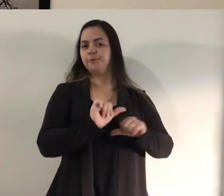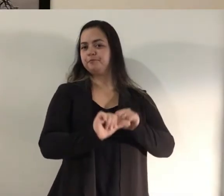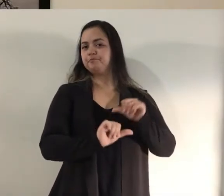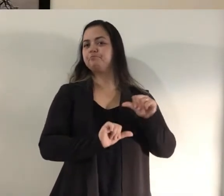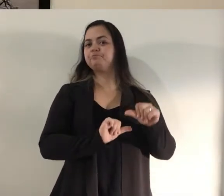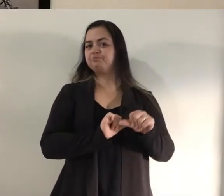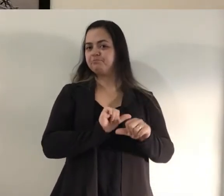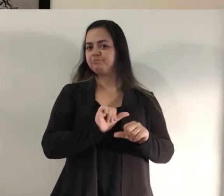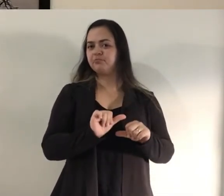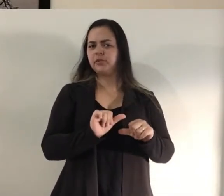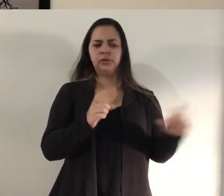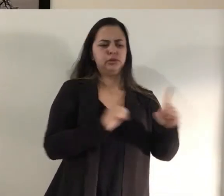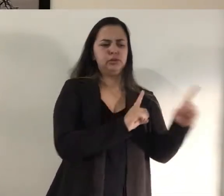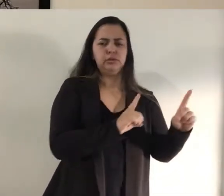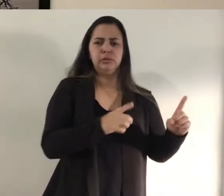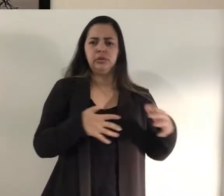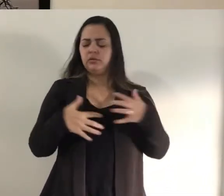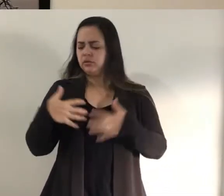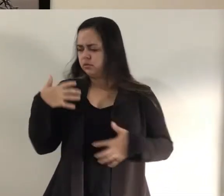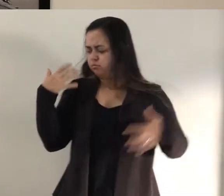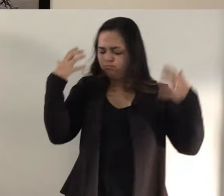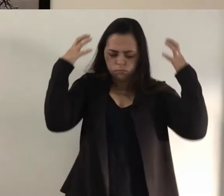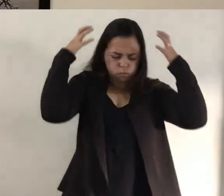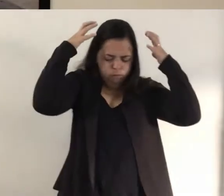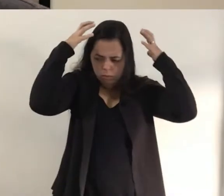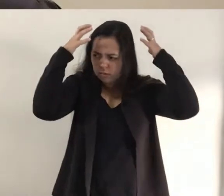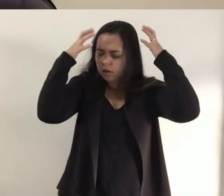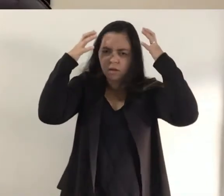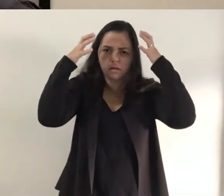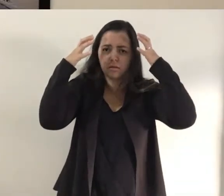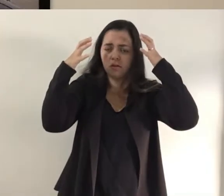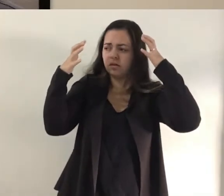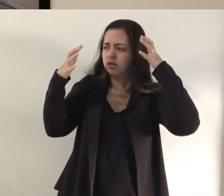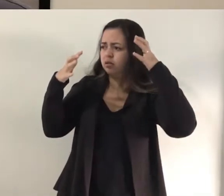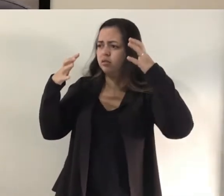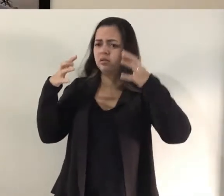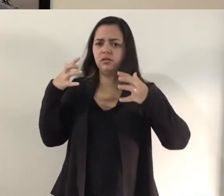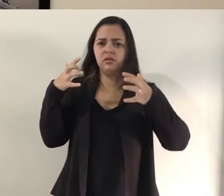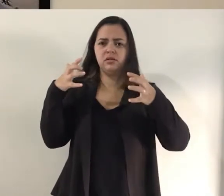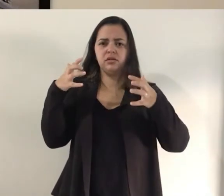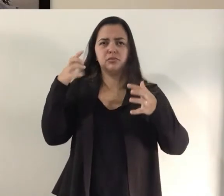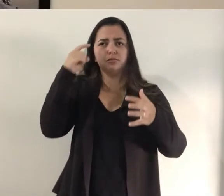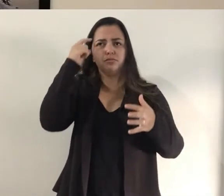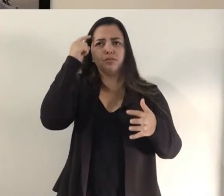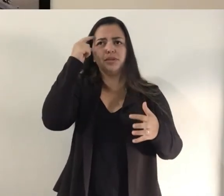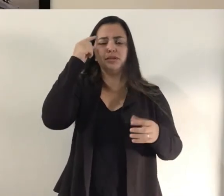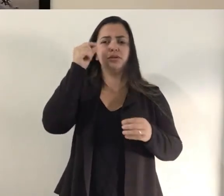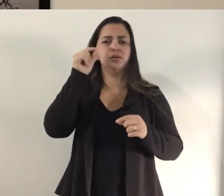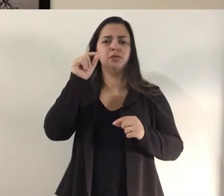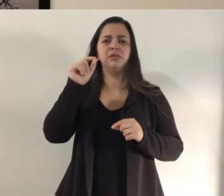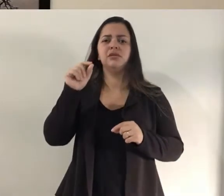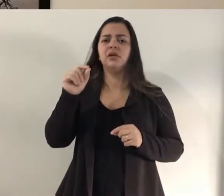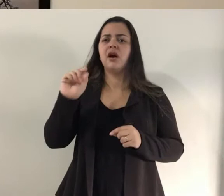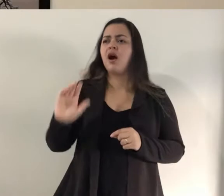perdidos, desorientados, imaginando o que ia acontecer, o que iria acontecer com eles. Olha,